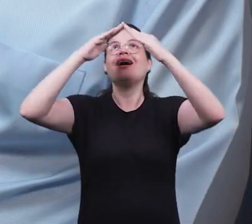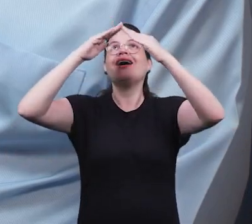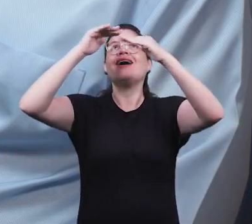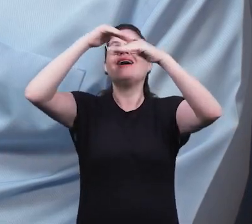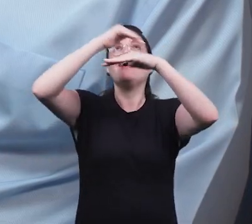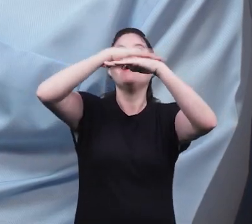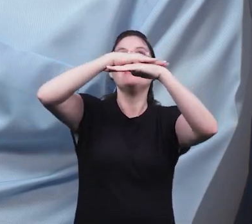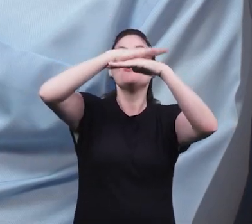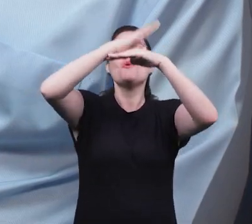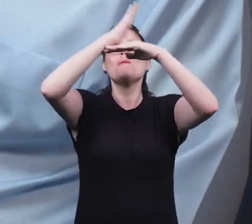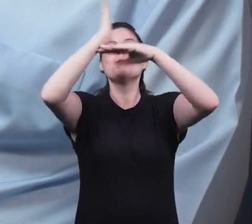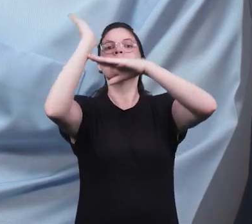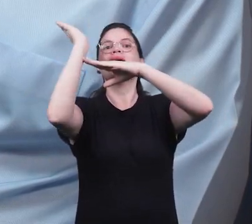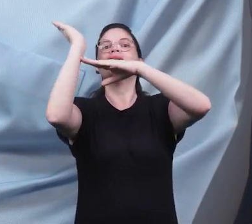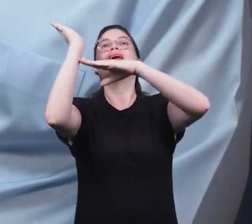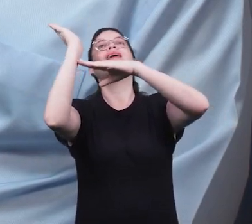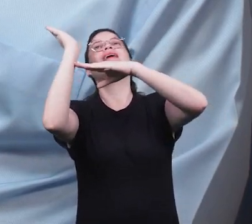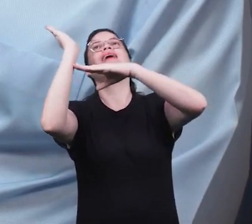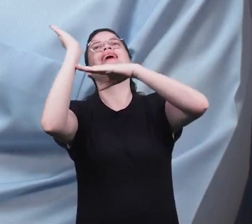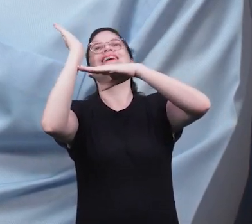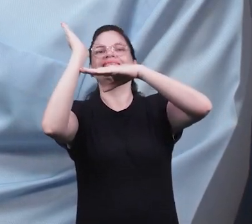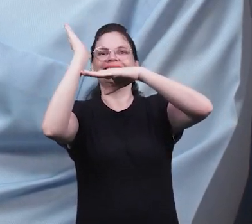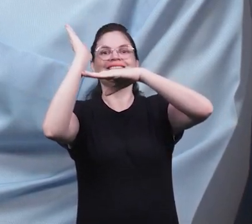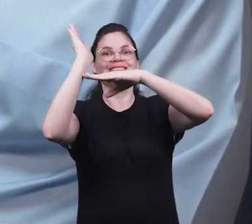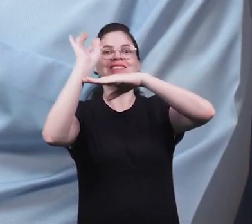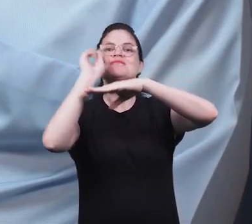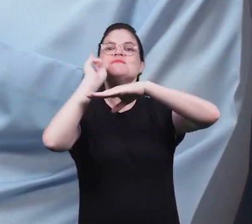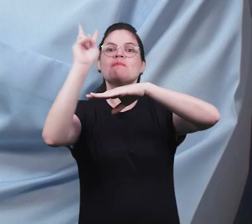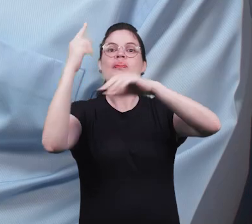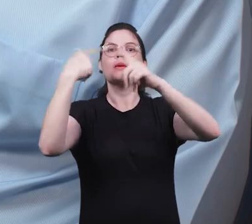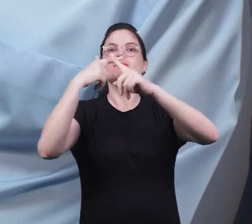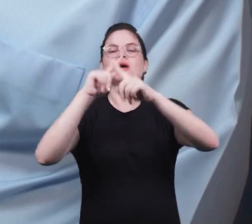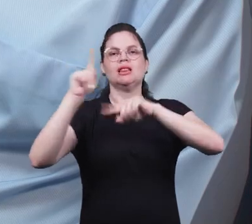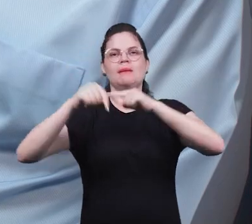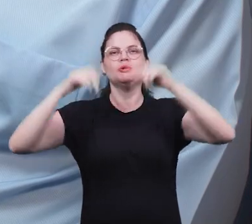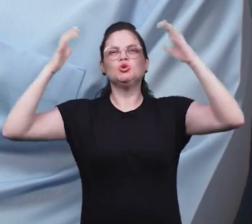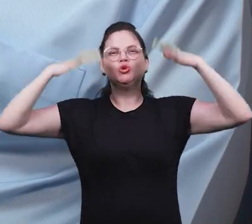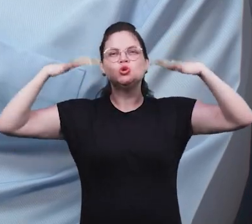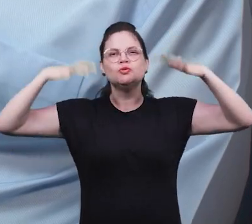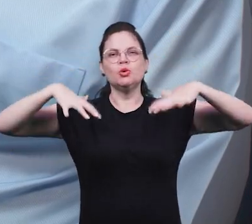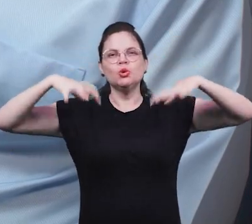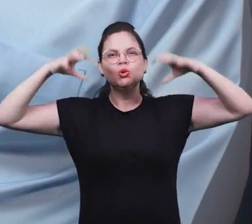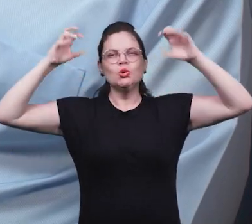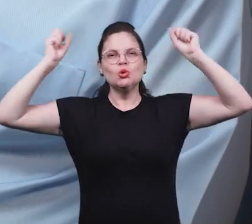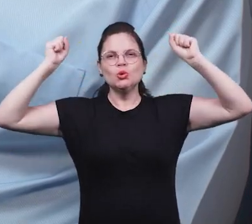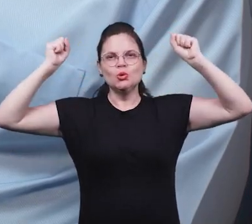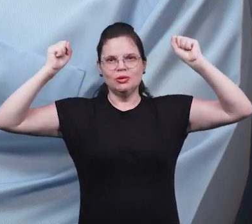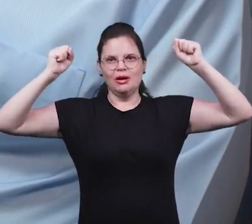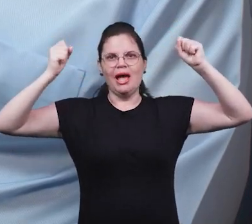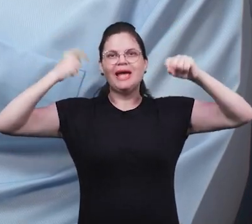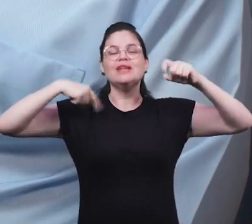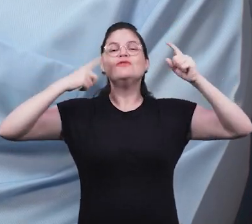cessa, ele vai soltar uma pomba e uma arca. Ele não tinha nem como olhar para o mundo.